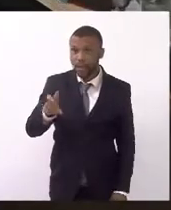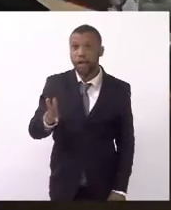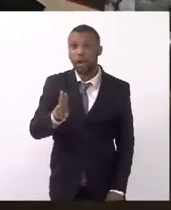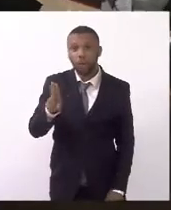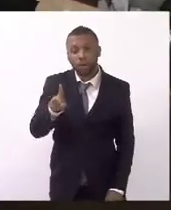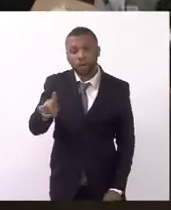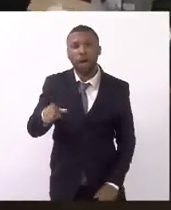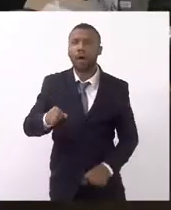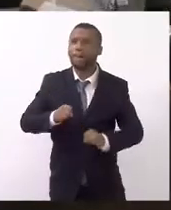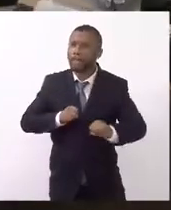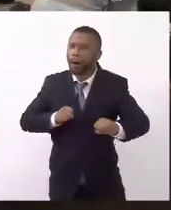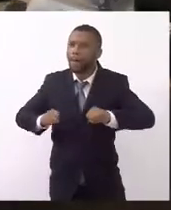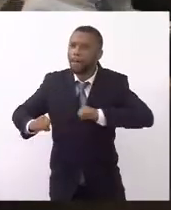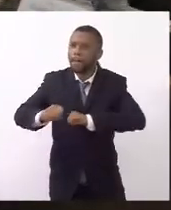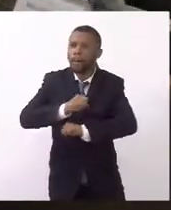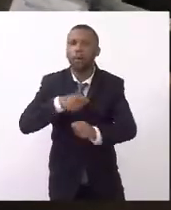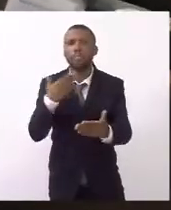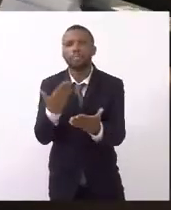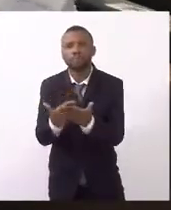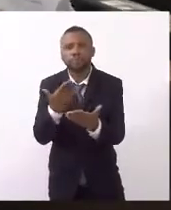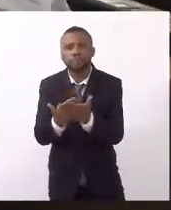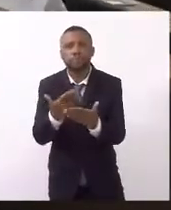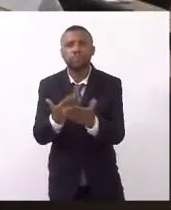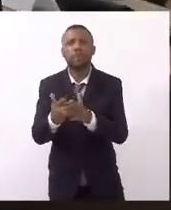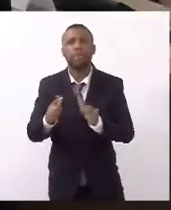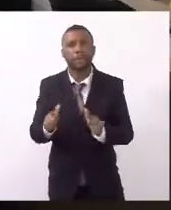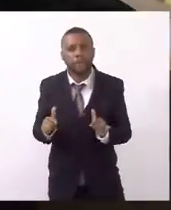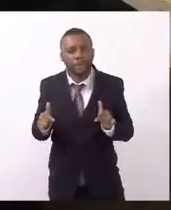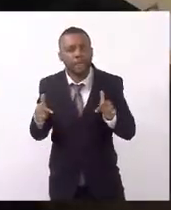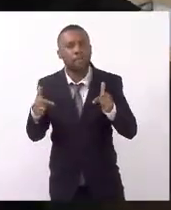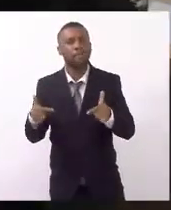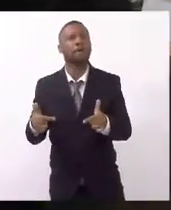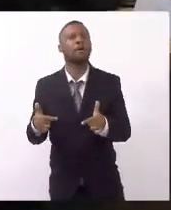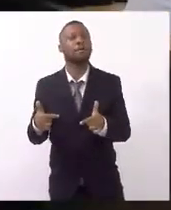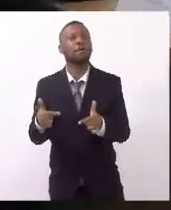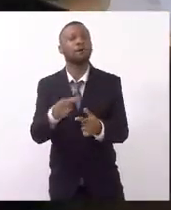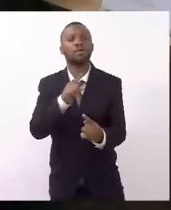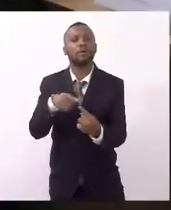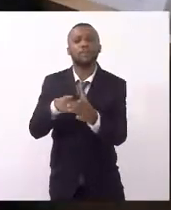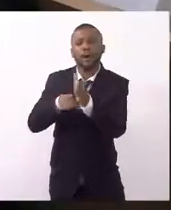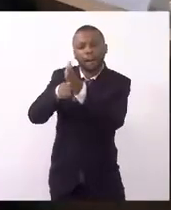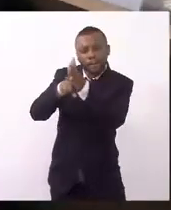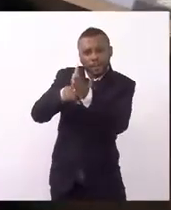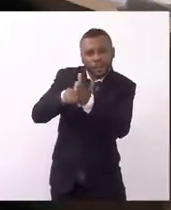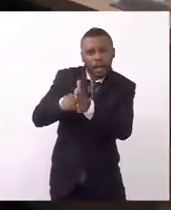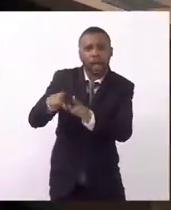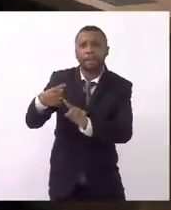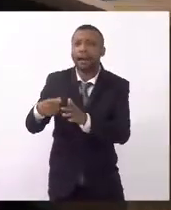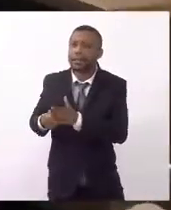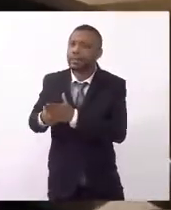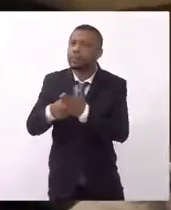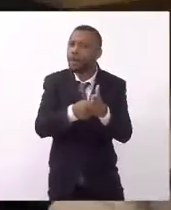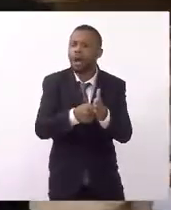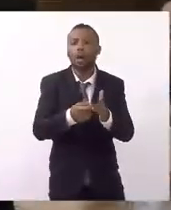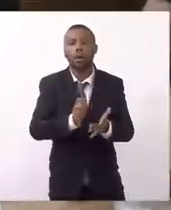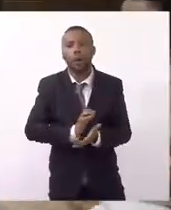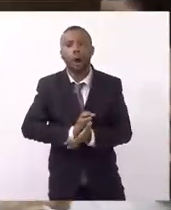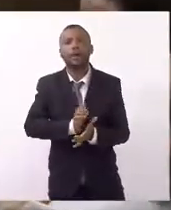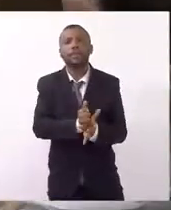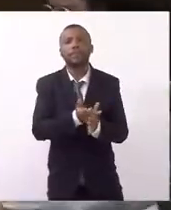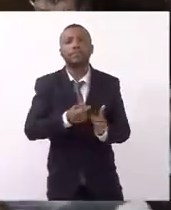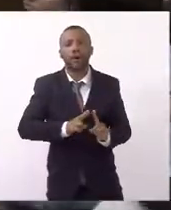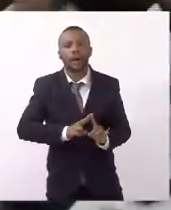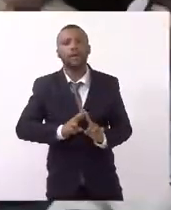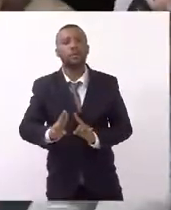militância seus estudos e seu ativismo para pesquisar e denunciar o racismo religioso